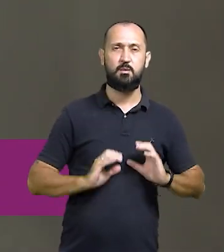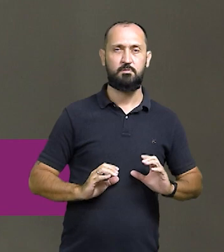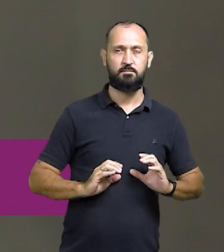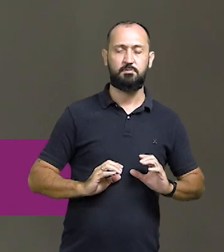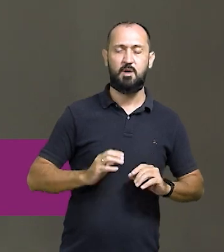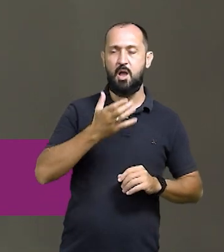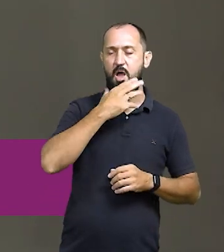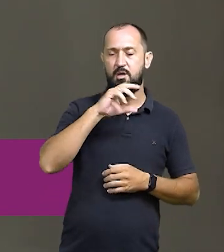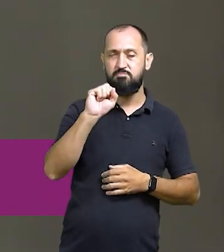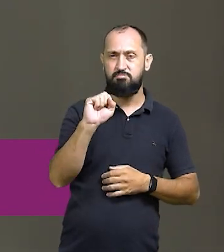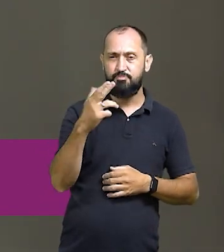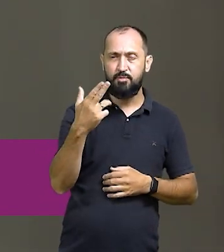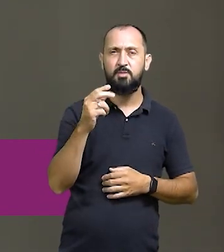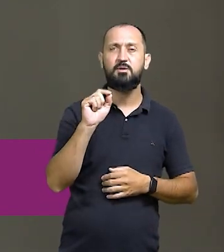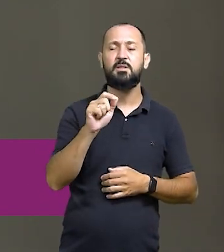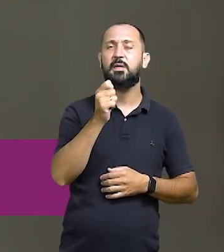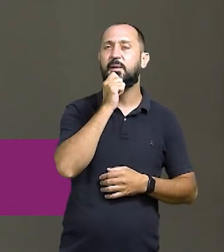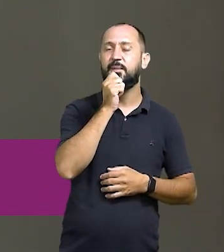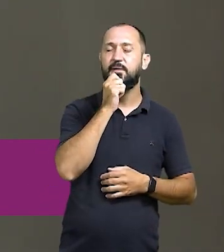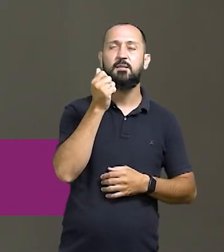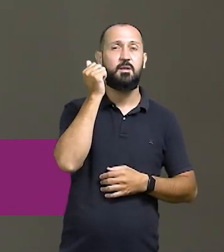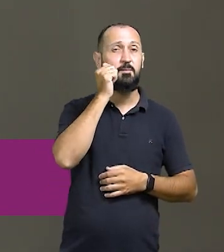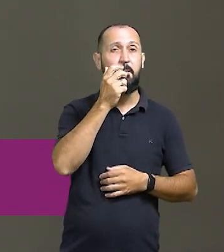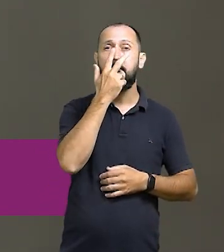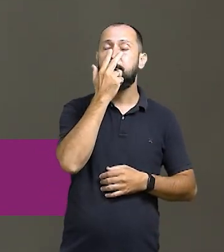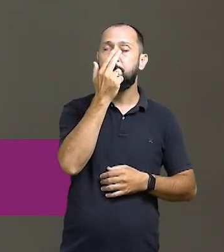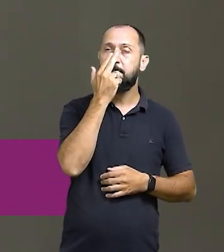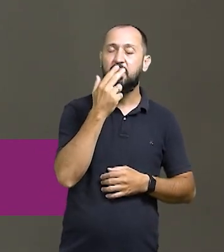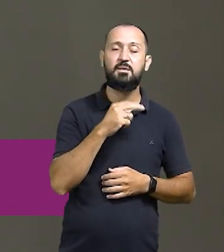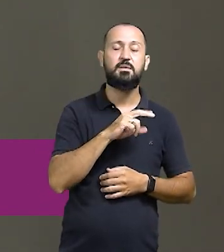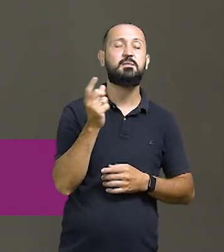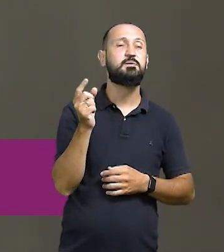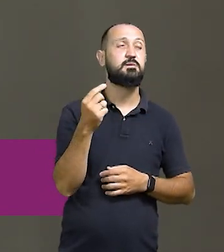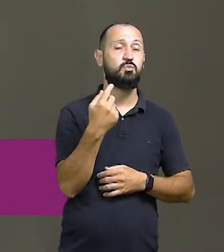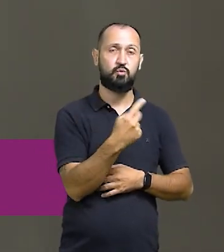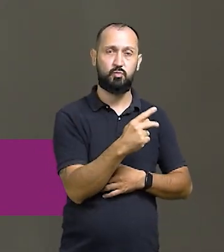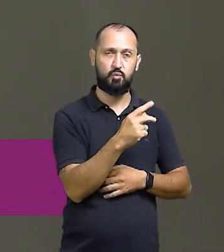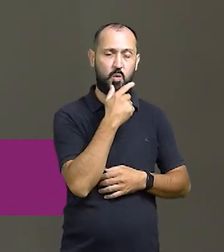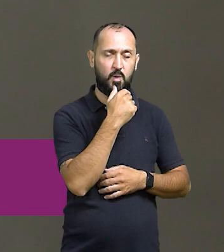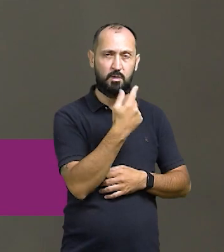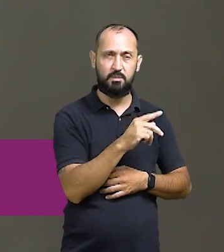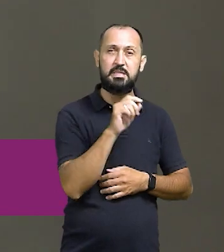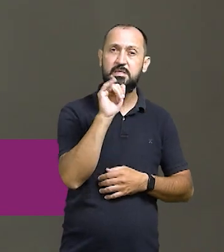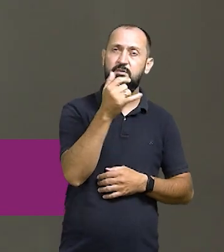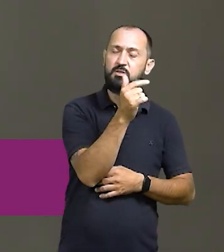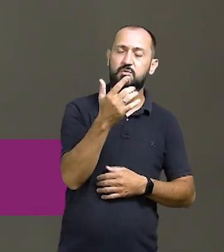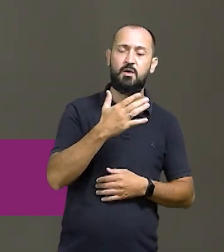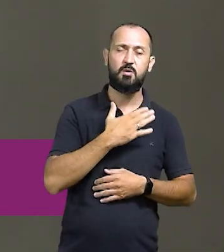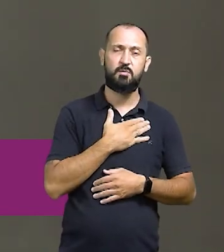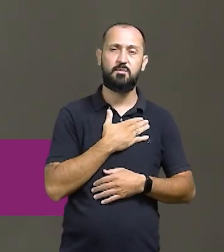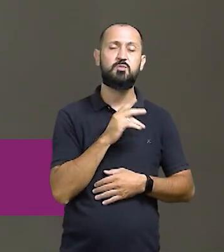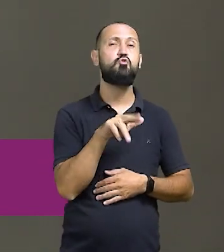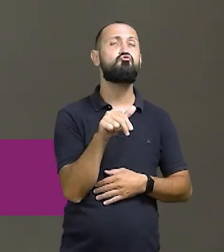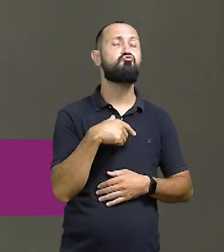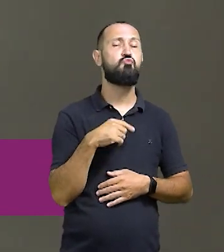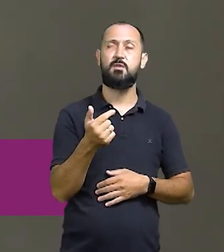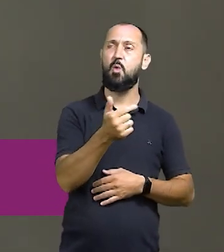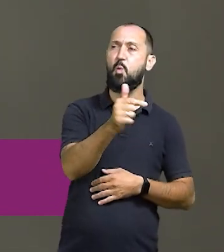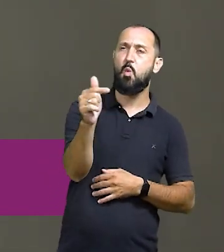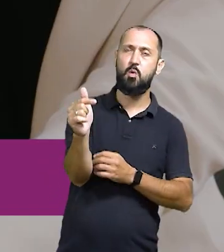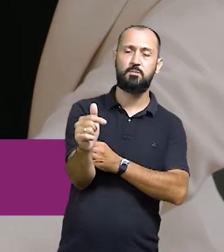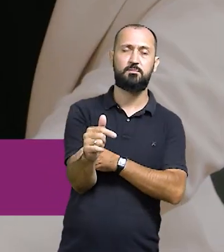violência? A maioria das notícias e dos casos de violência e feminicídio tem a seguinte manchete, e essa é a narrativa